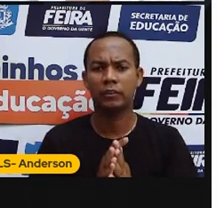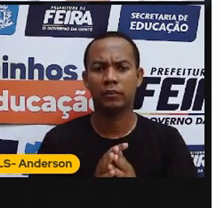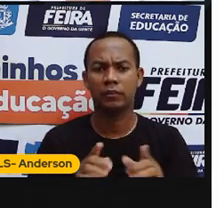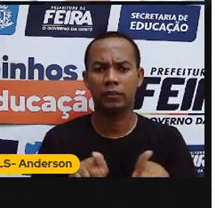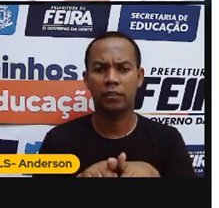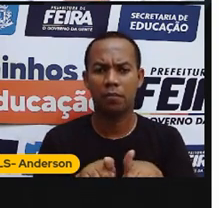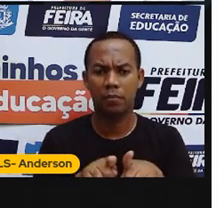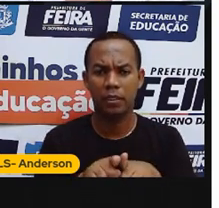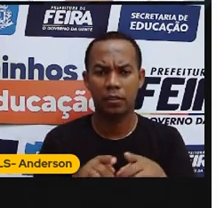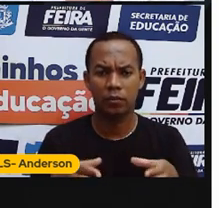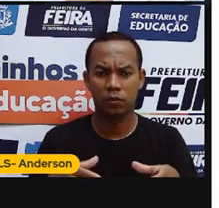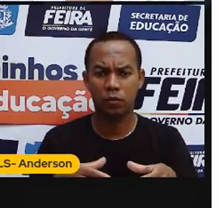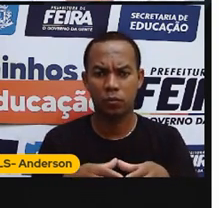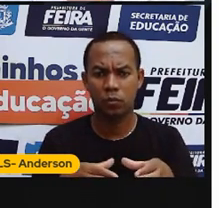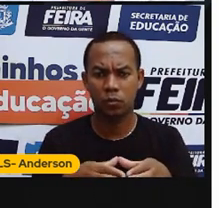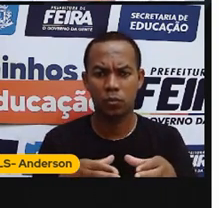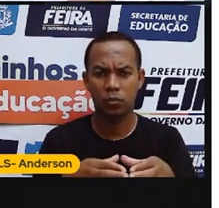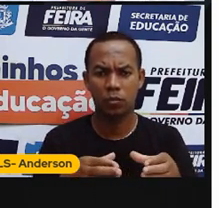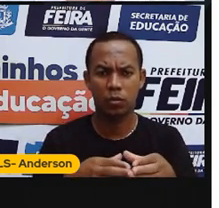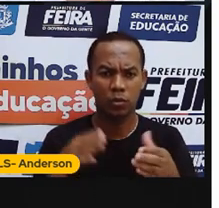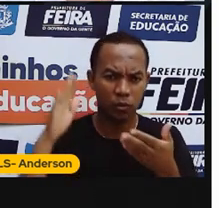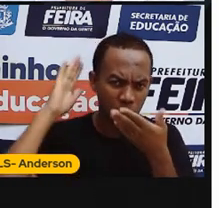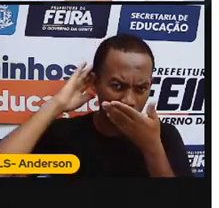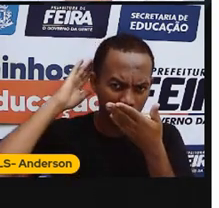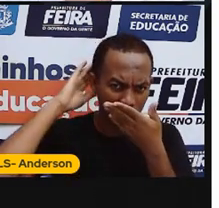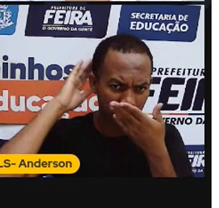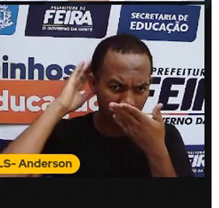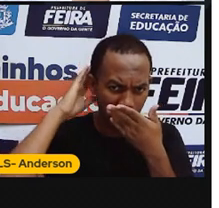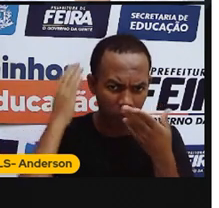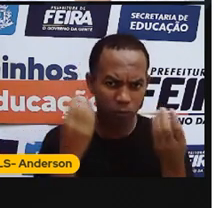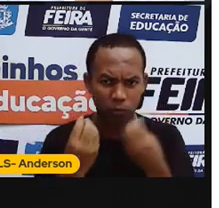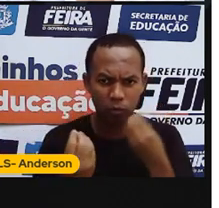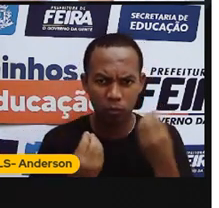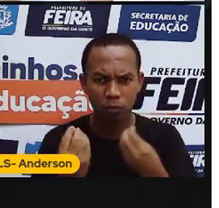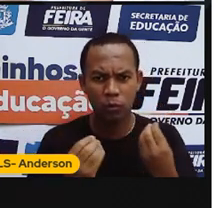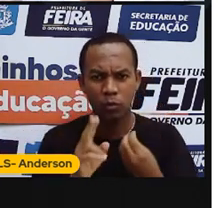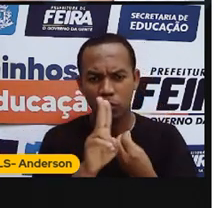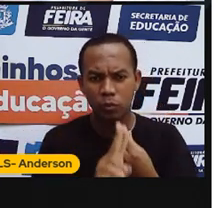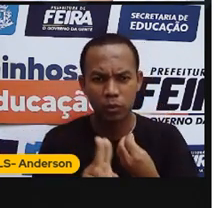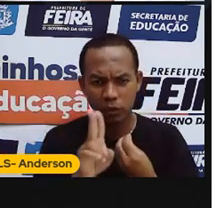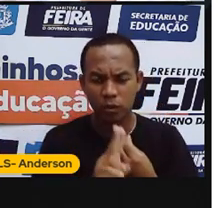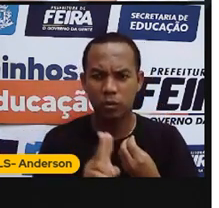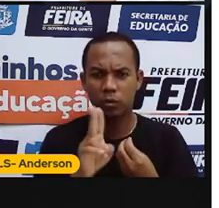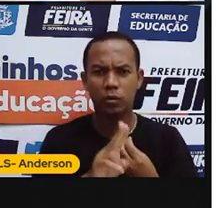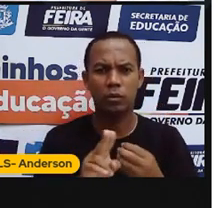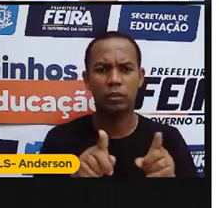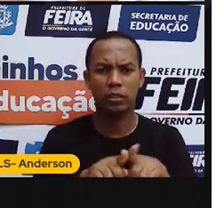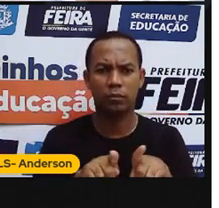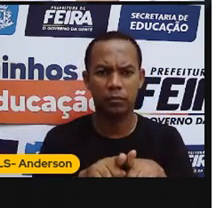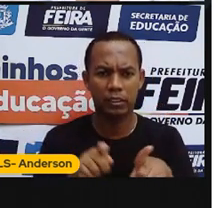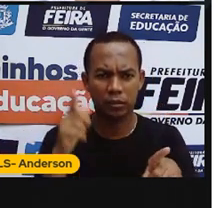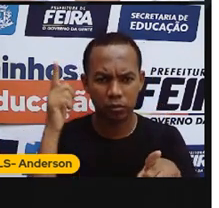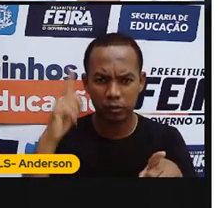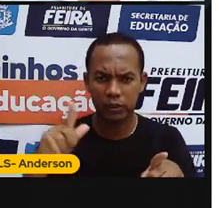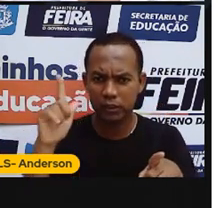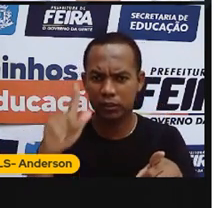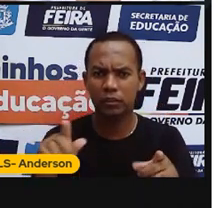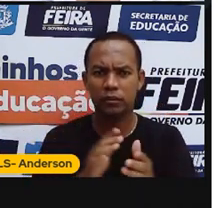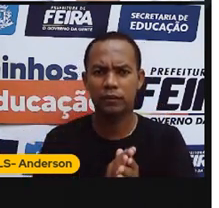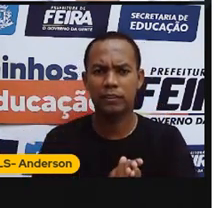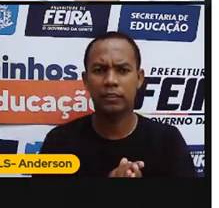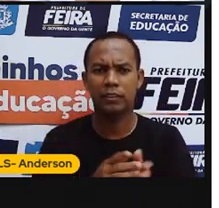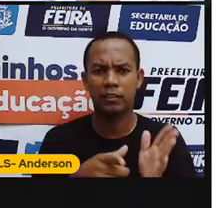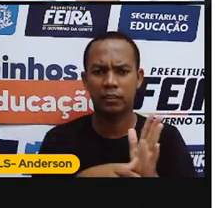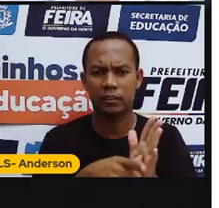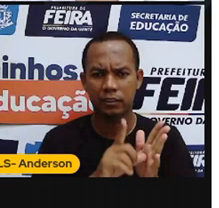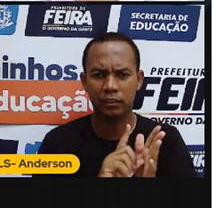descobertas dos índios, né? Utilizadas no dia a dia. Lembra que a Pró falou que eles iam o quê? Os indígenas, eles iam